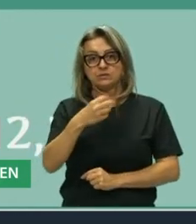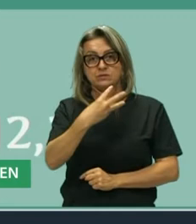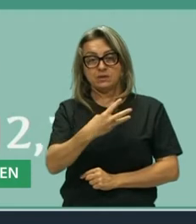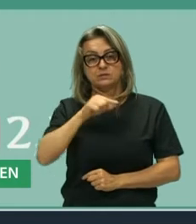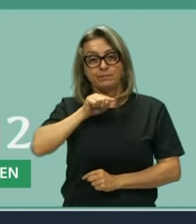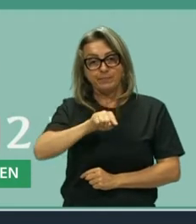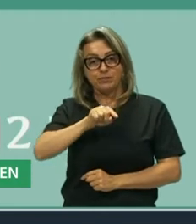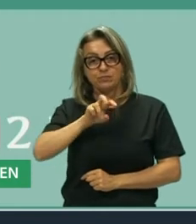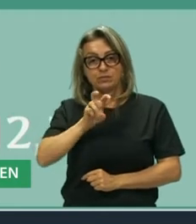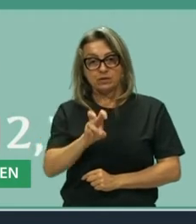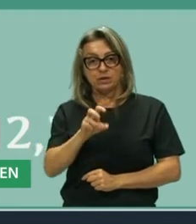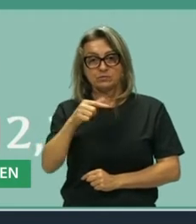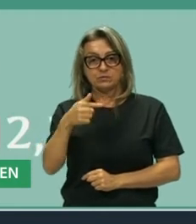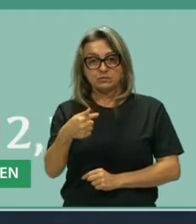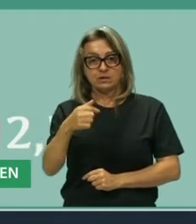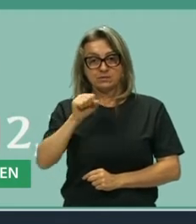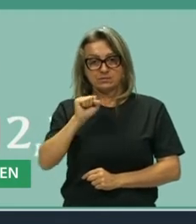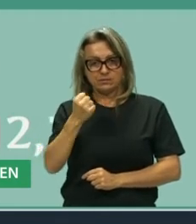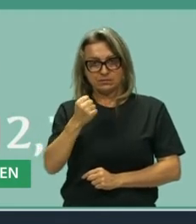203.578 atendimentos, ou seja,